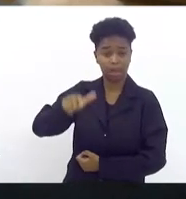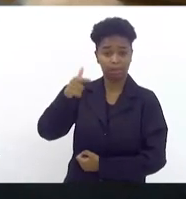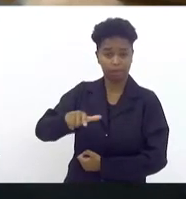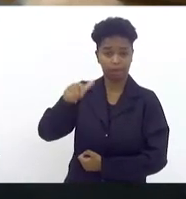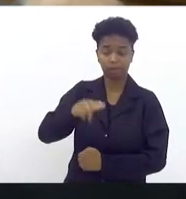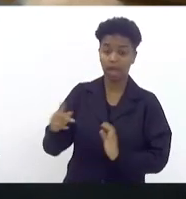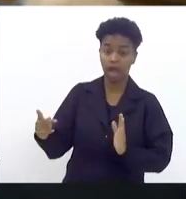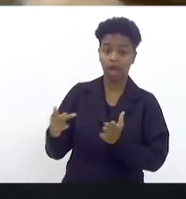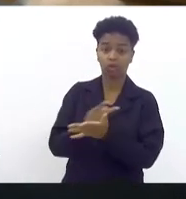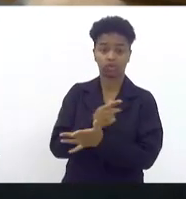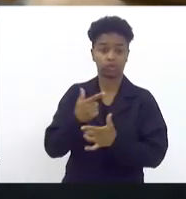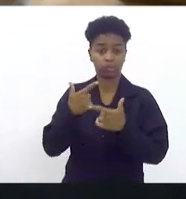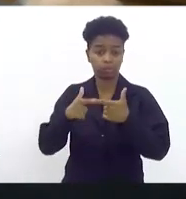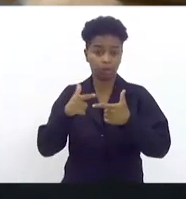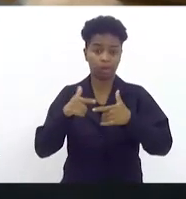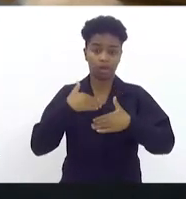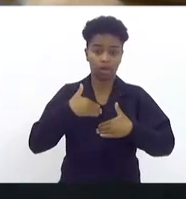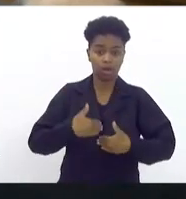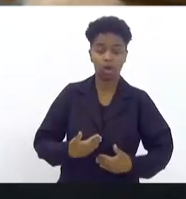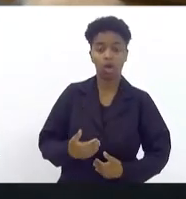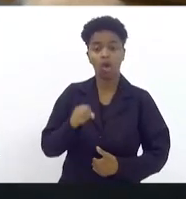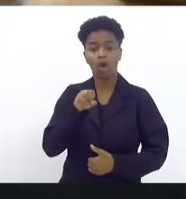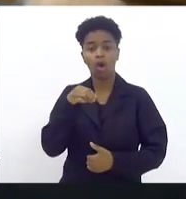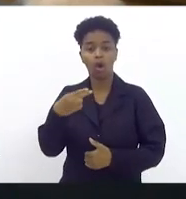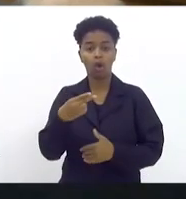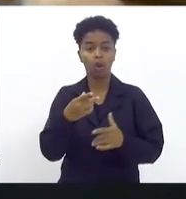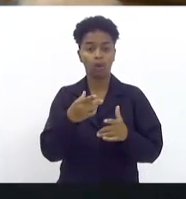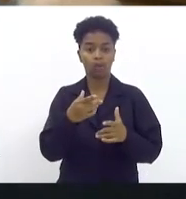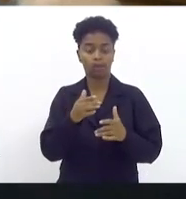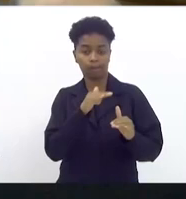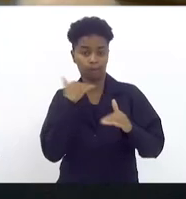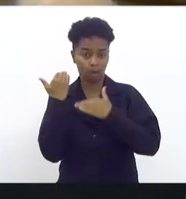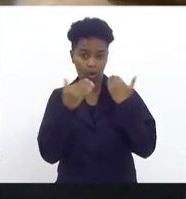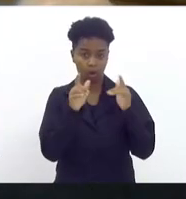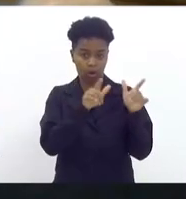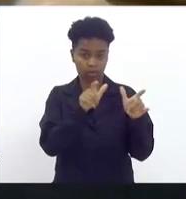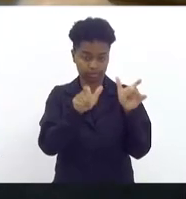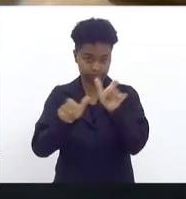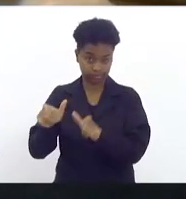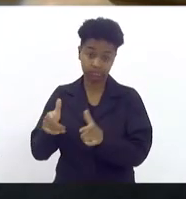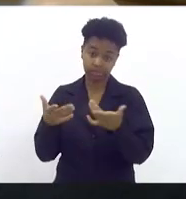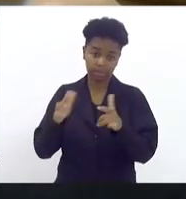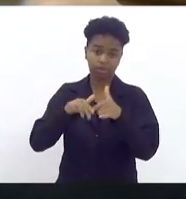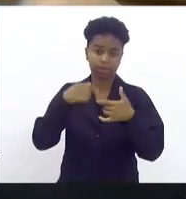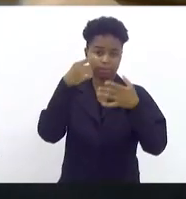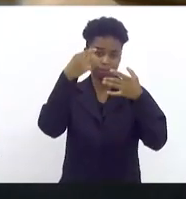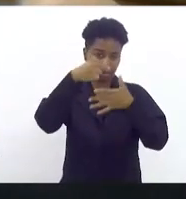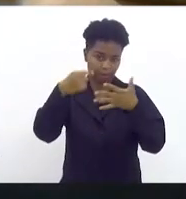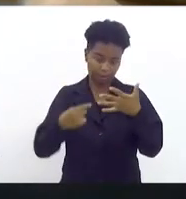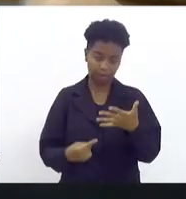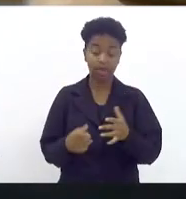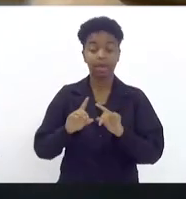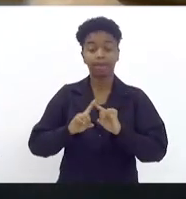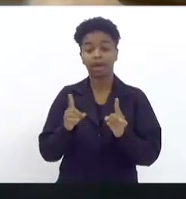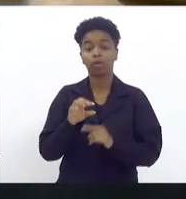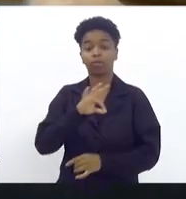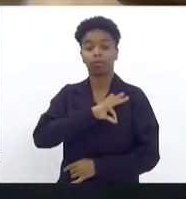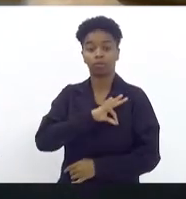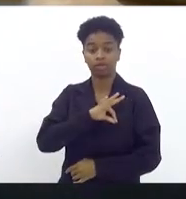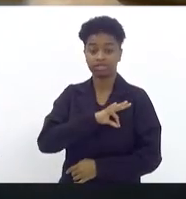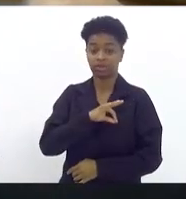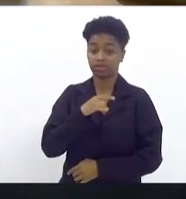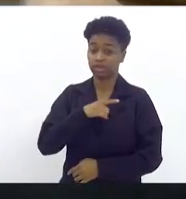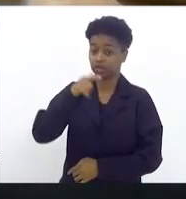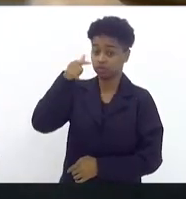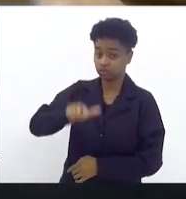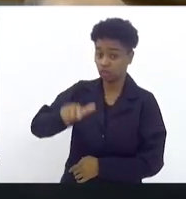lesão corporal ou homicídio decorrente de oposição à intervenção, e aí vai. O policial que se envolver em mais de